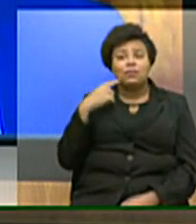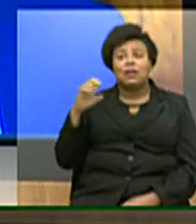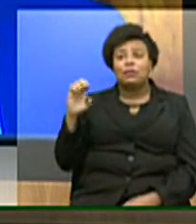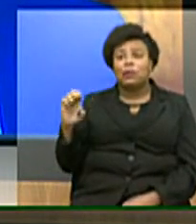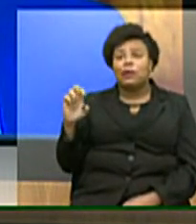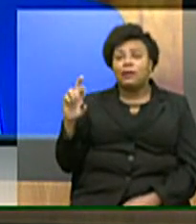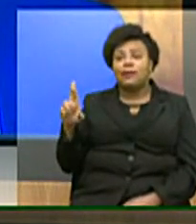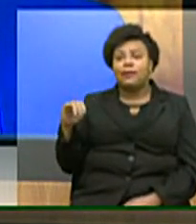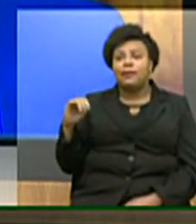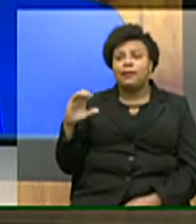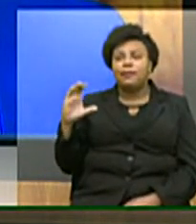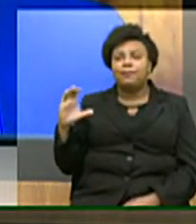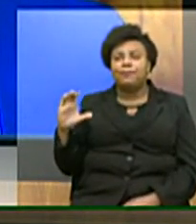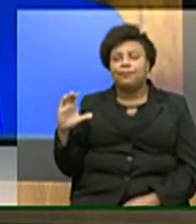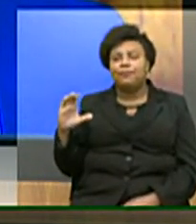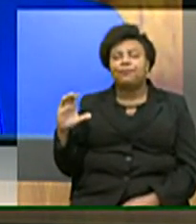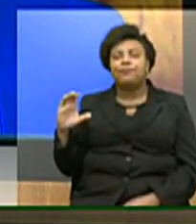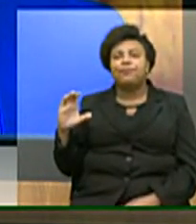Eric Lins.